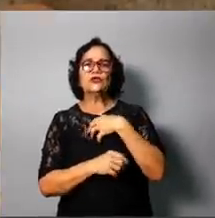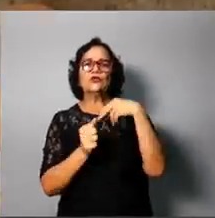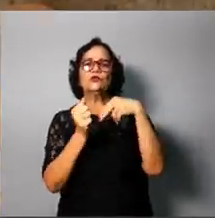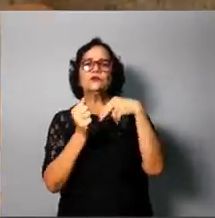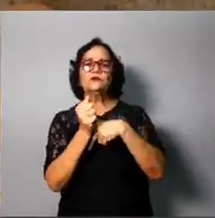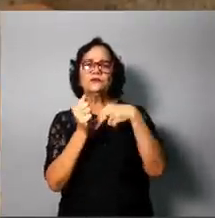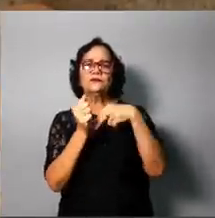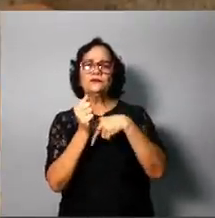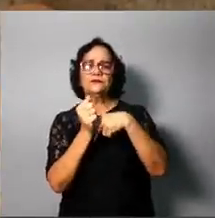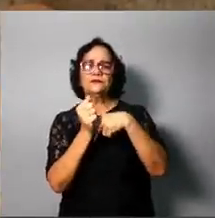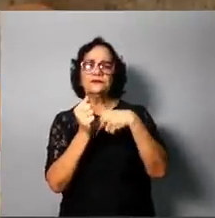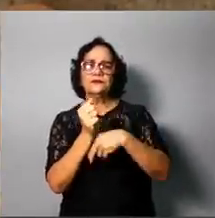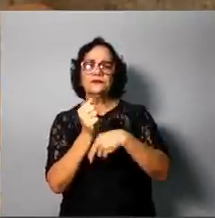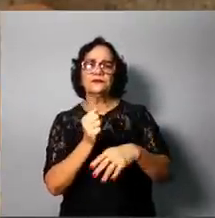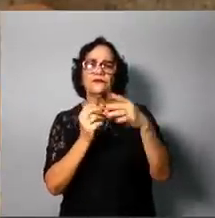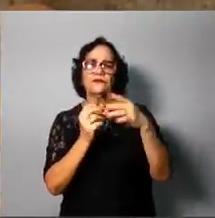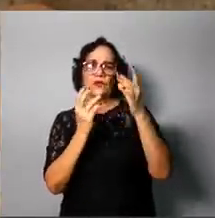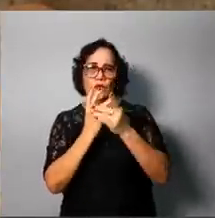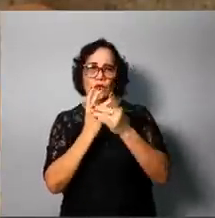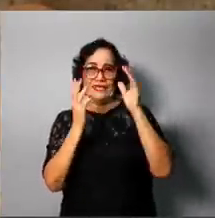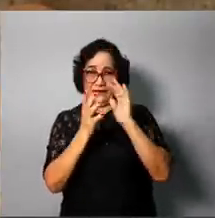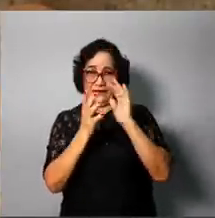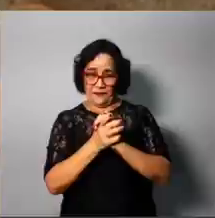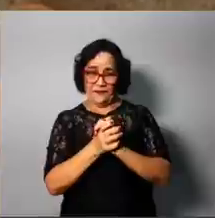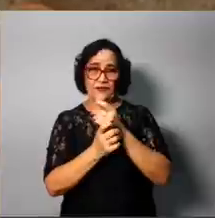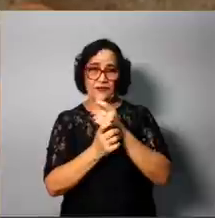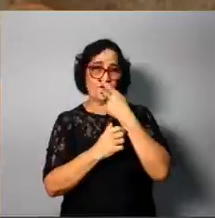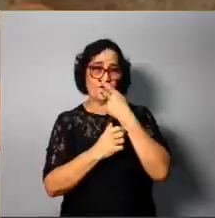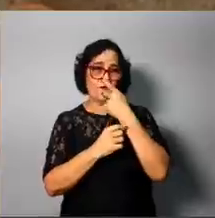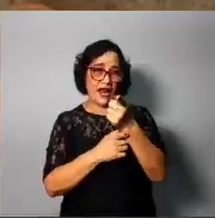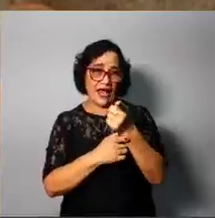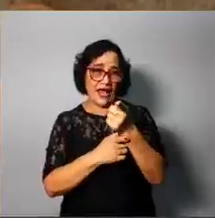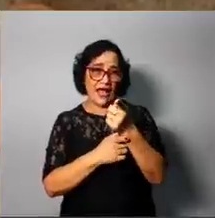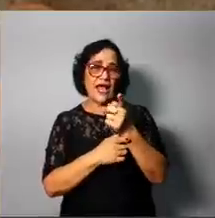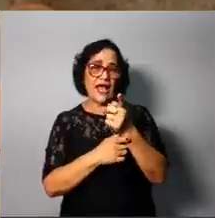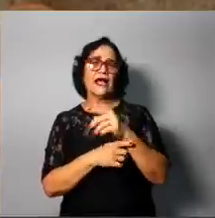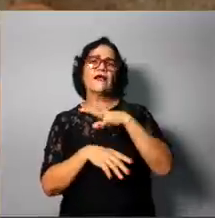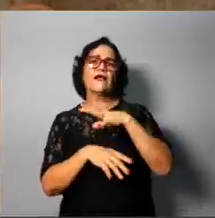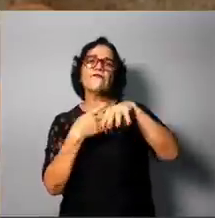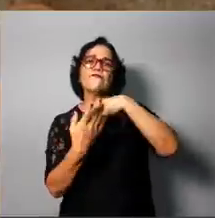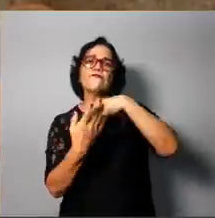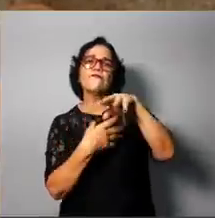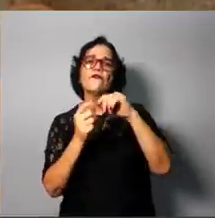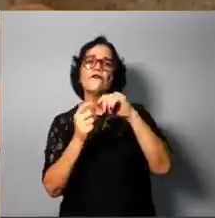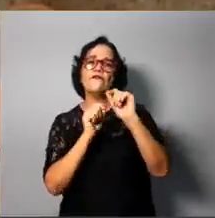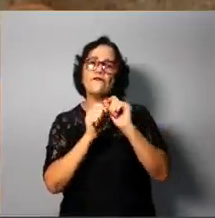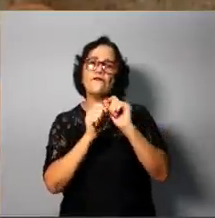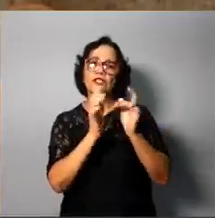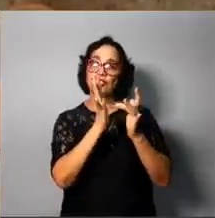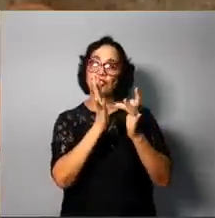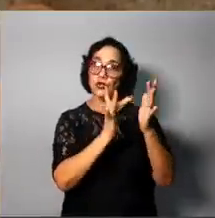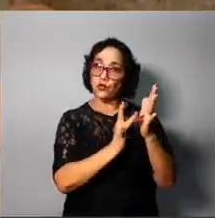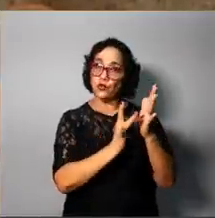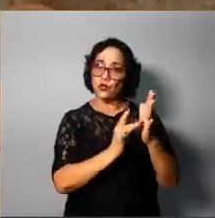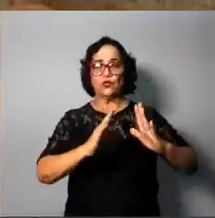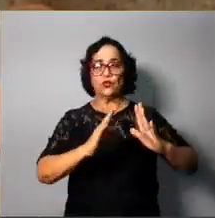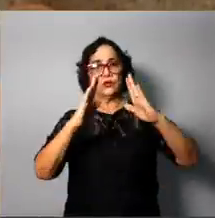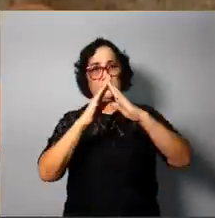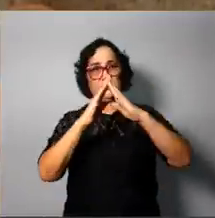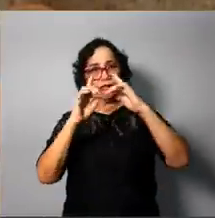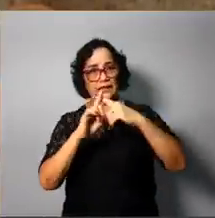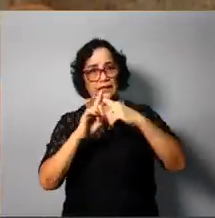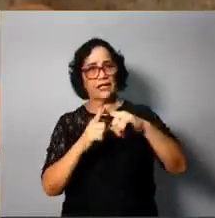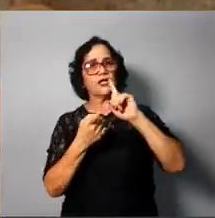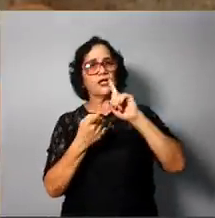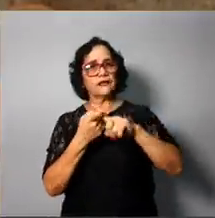mistério, que não envolve só Cristo e a igreja, mas que